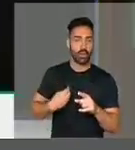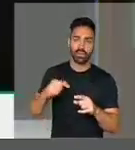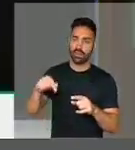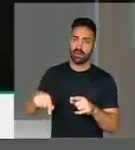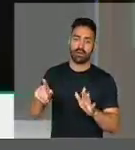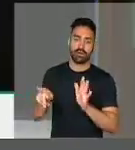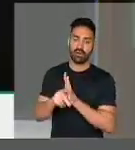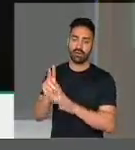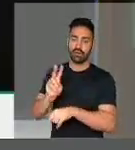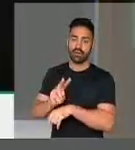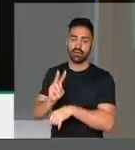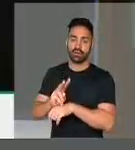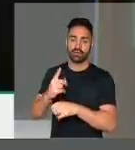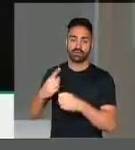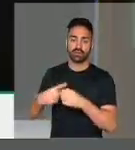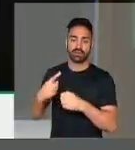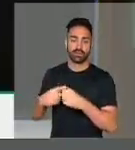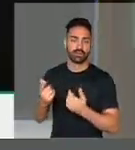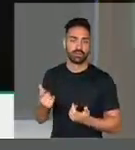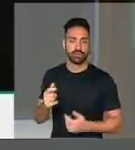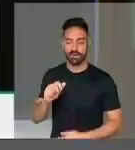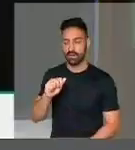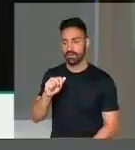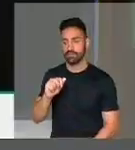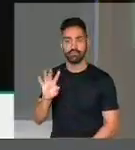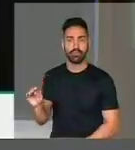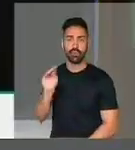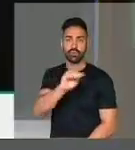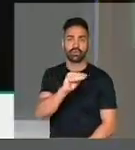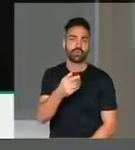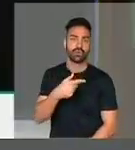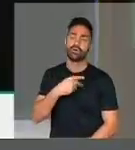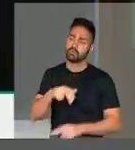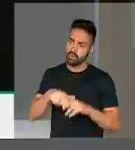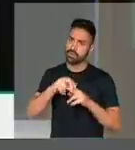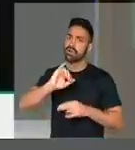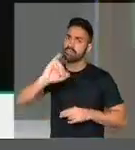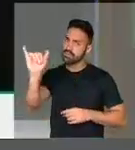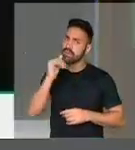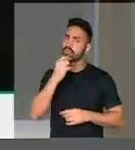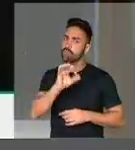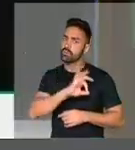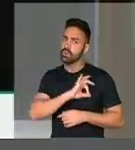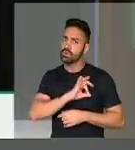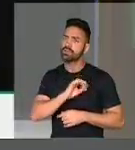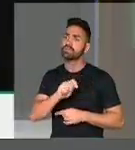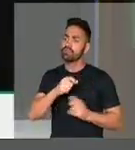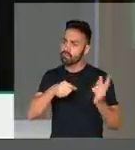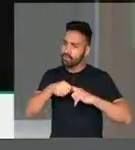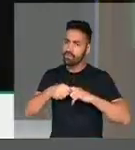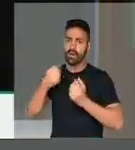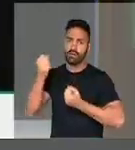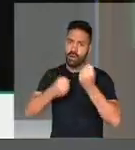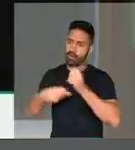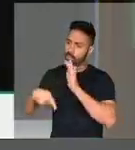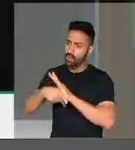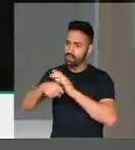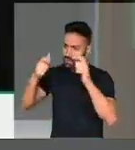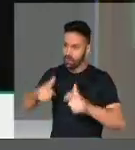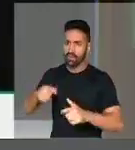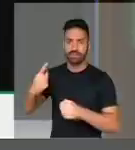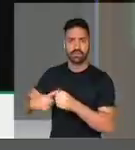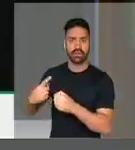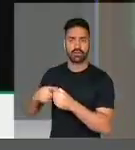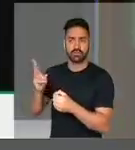Rajada, está em Araripina. Queremos chamar a atenção do nosso comandante da Polícia Militar de Pernambuco, tanto o comandante